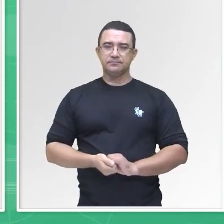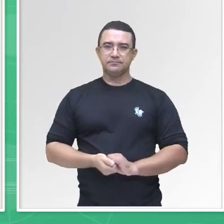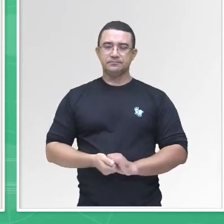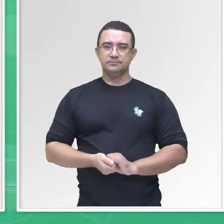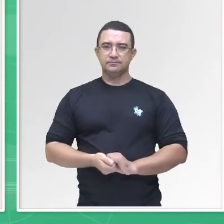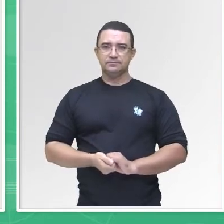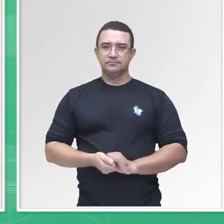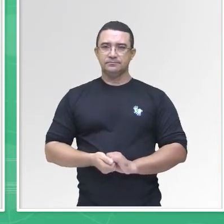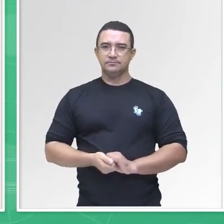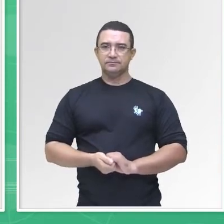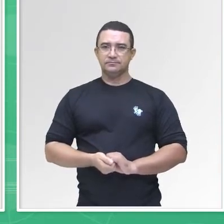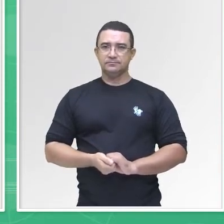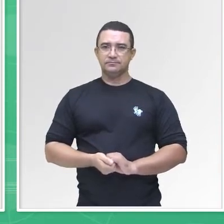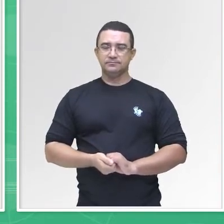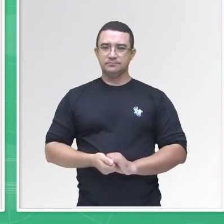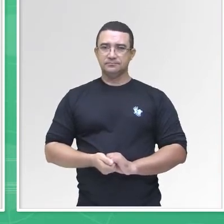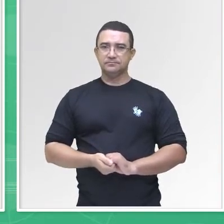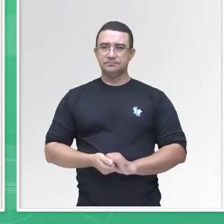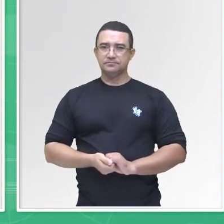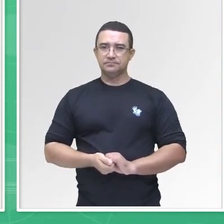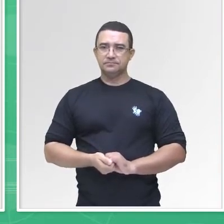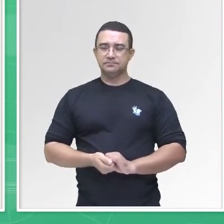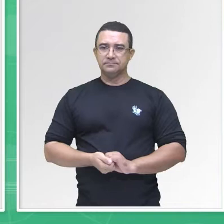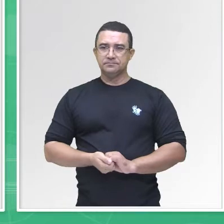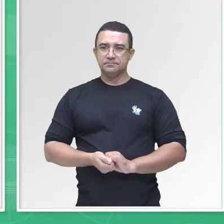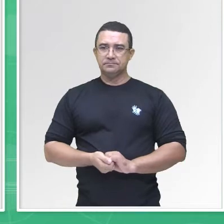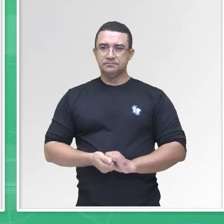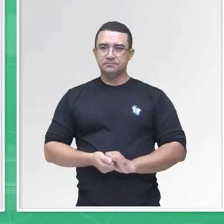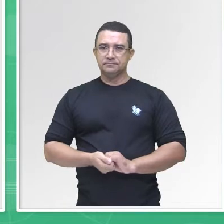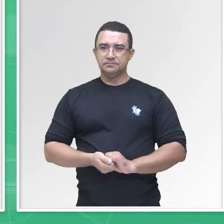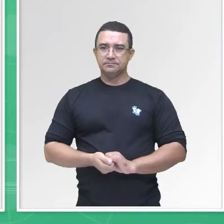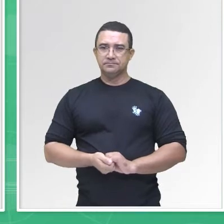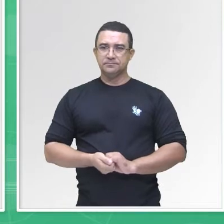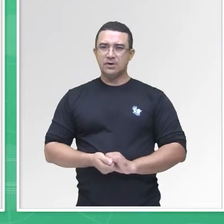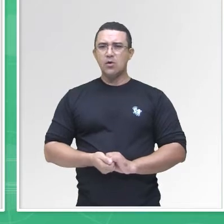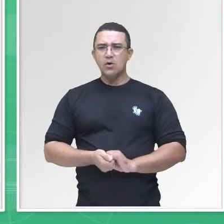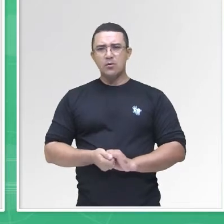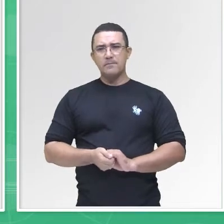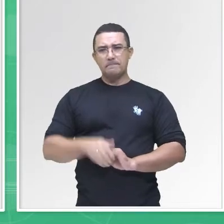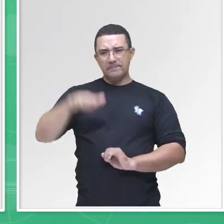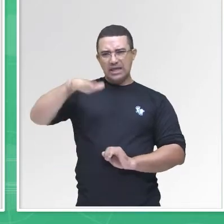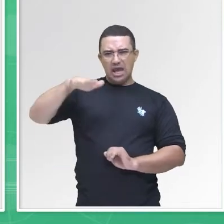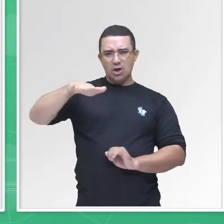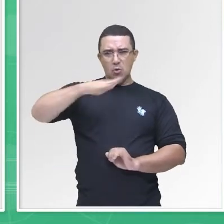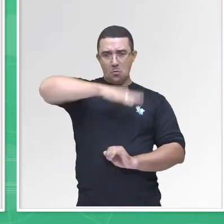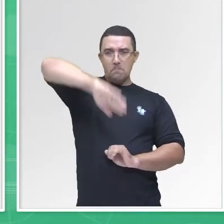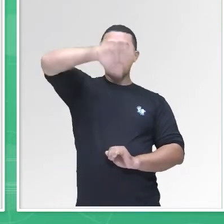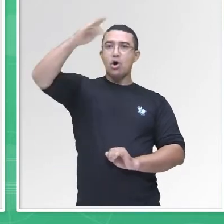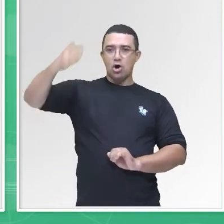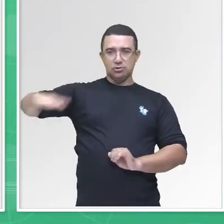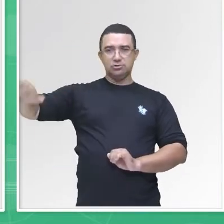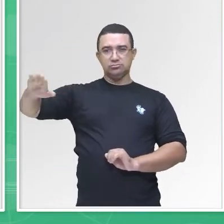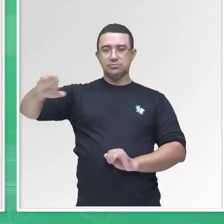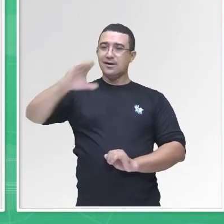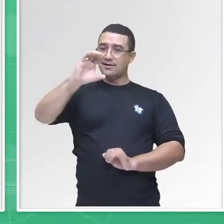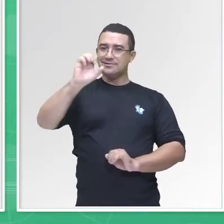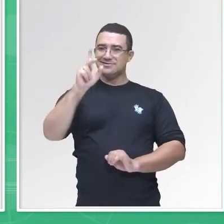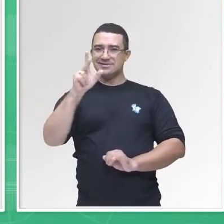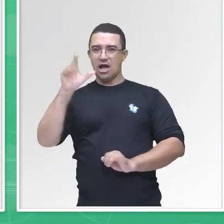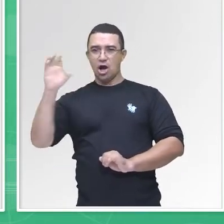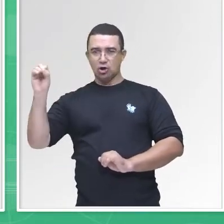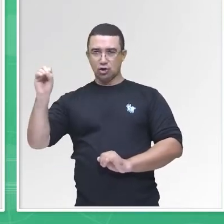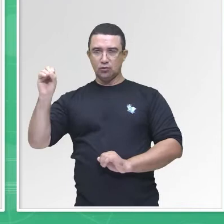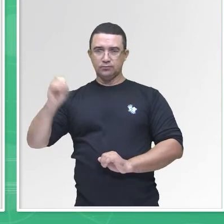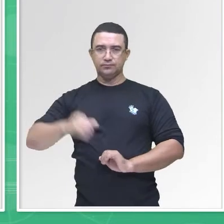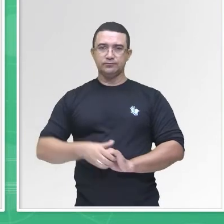significa monte. É um monte, uma montanha. Uma pequena montanha é um monte. e aí no espanhol, cerro, né?